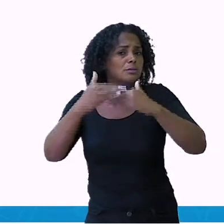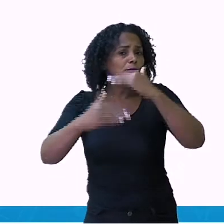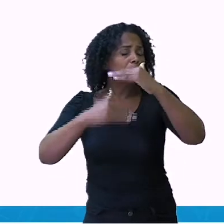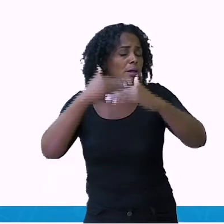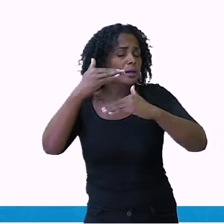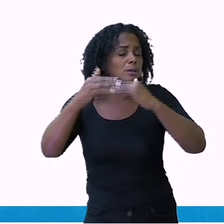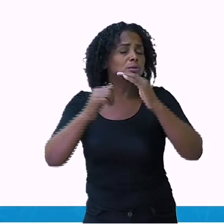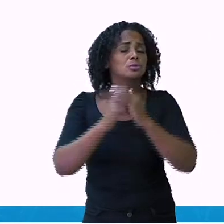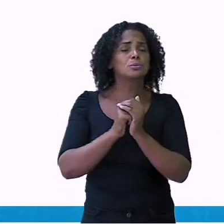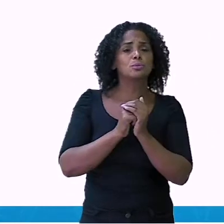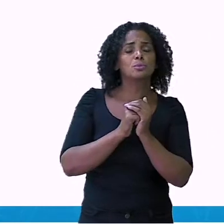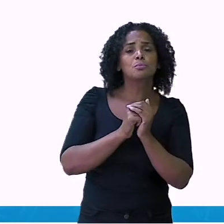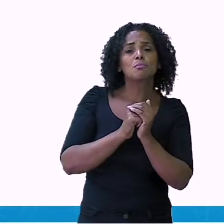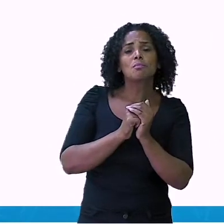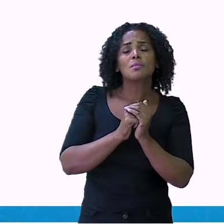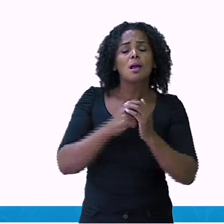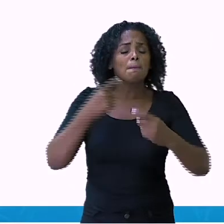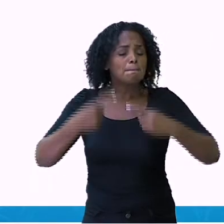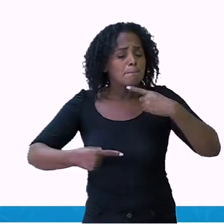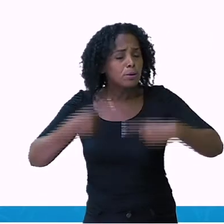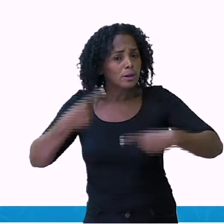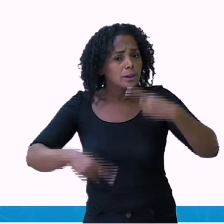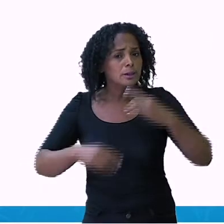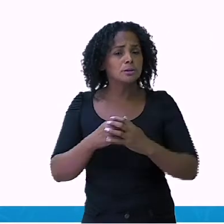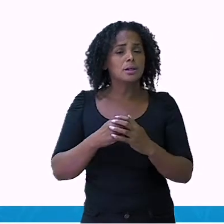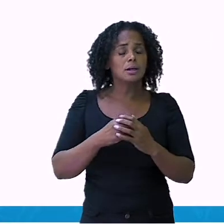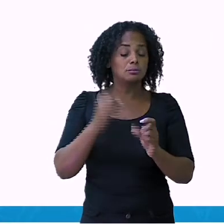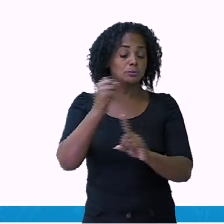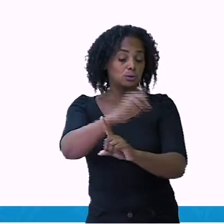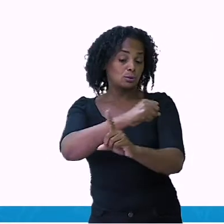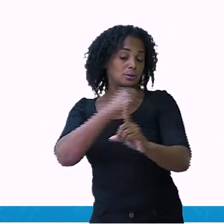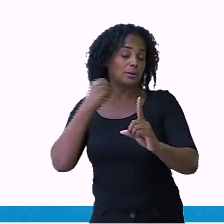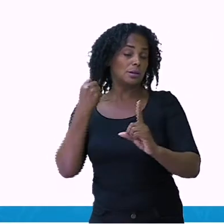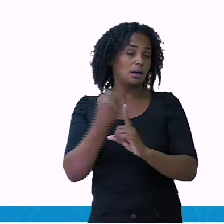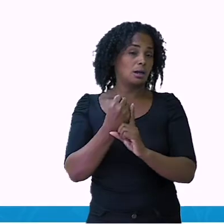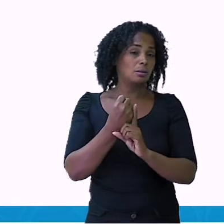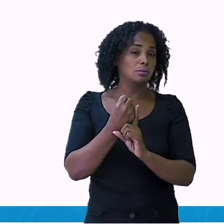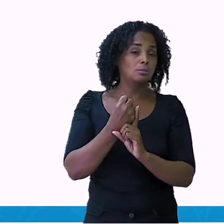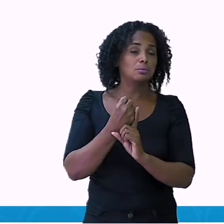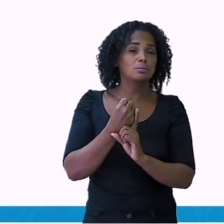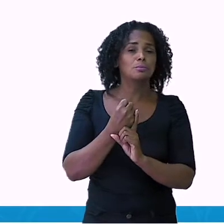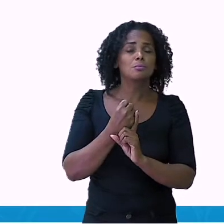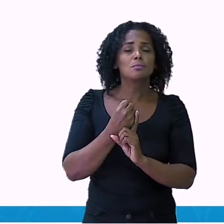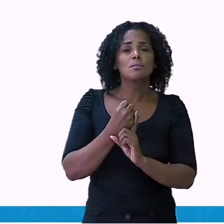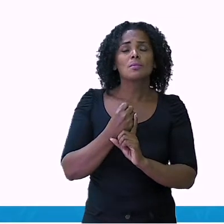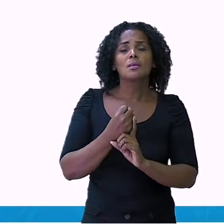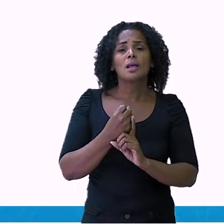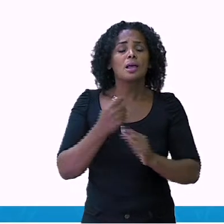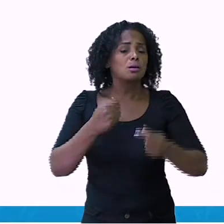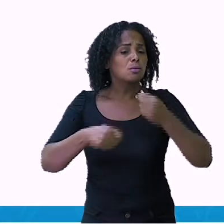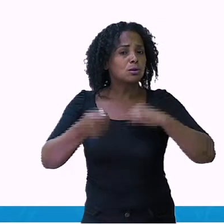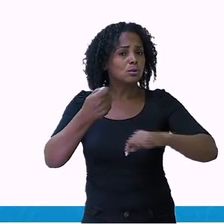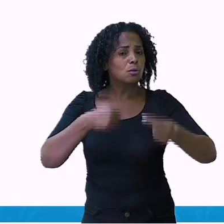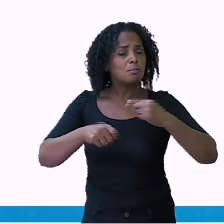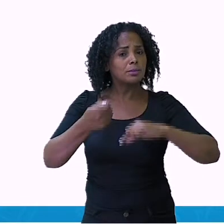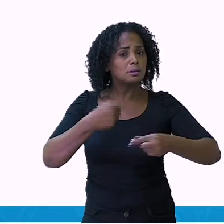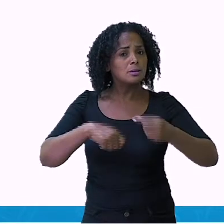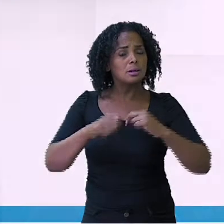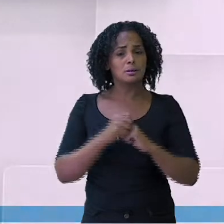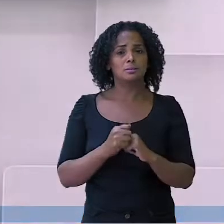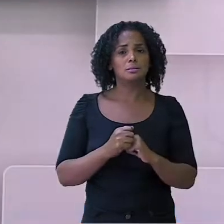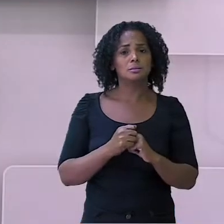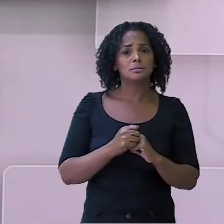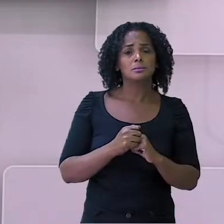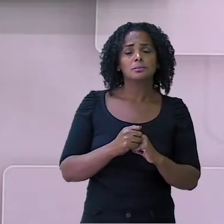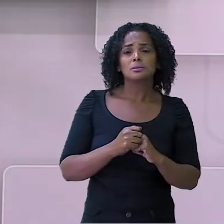política, social, cultural e econômica. O que você quer dizer com isso, professor? Veja